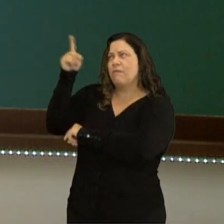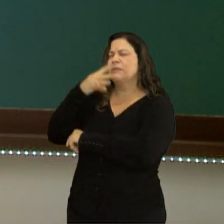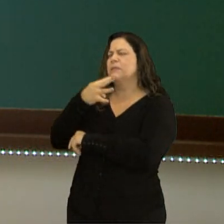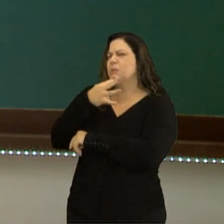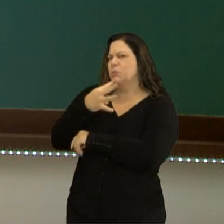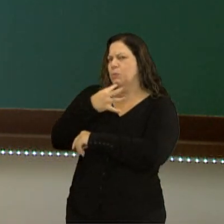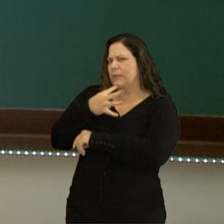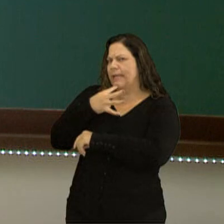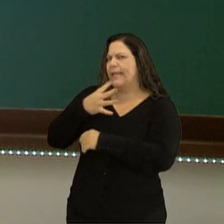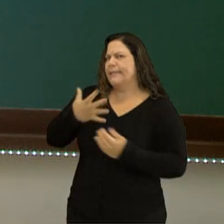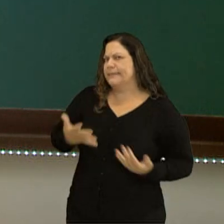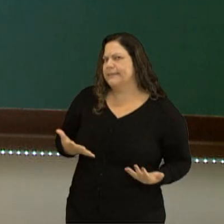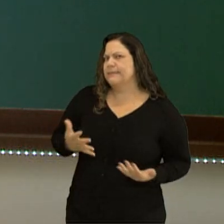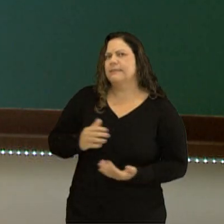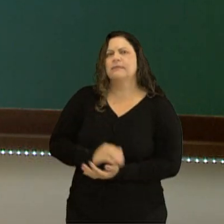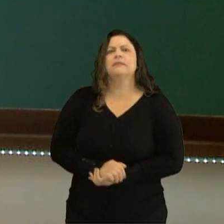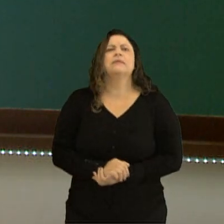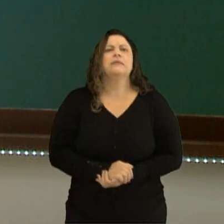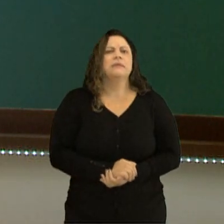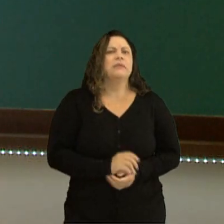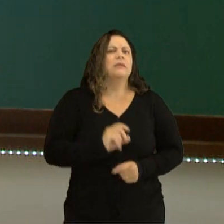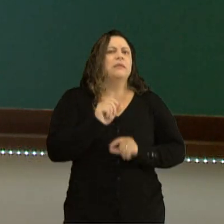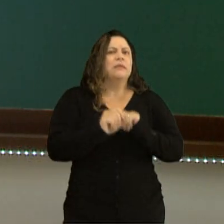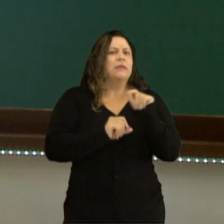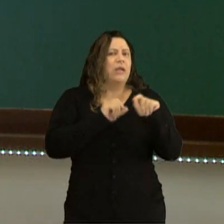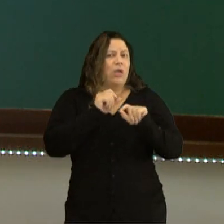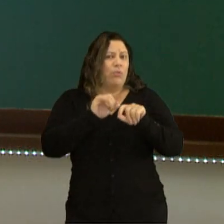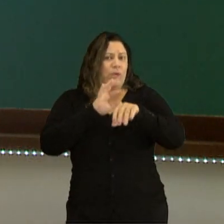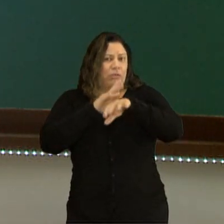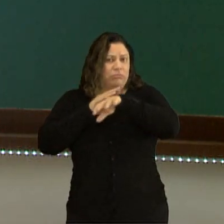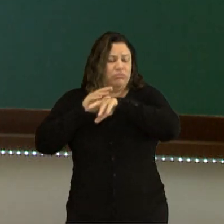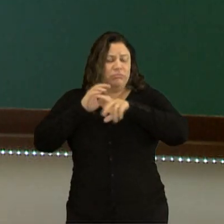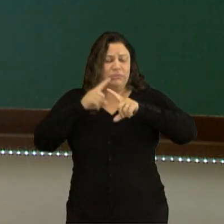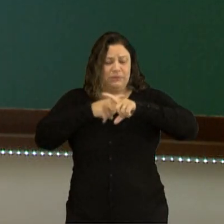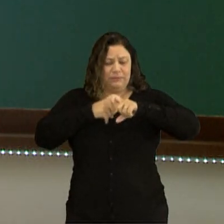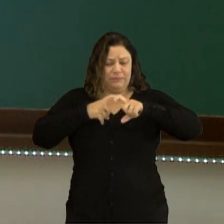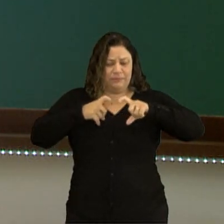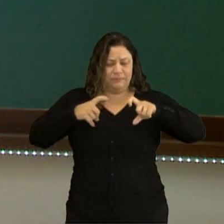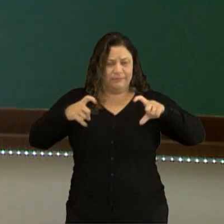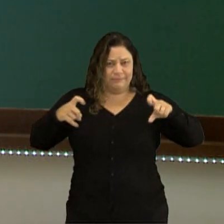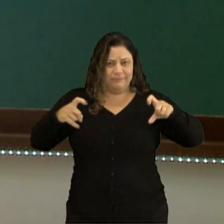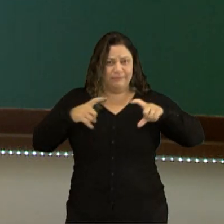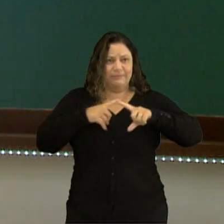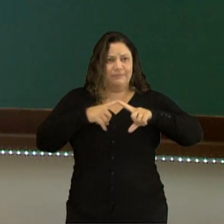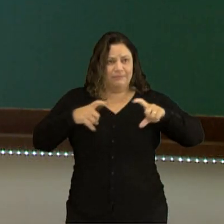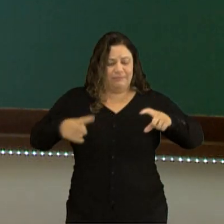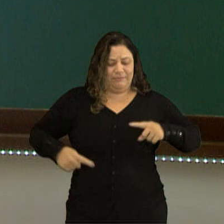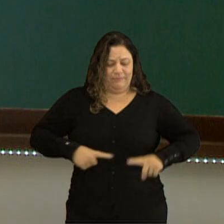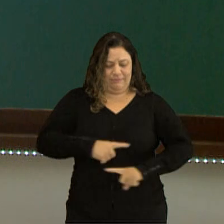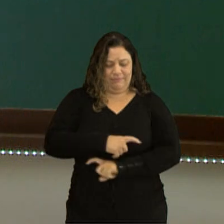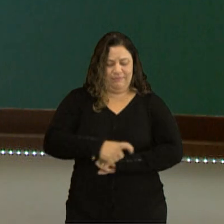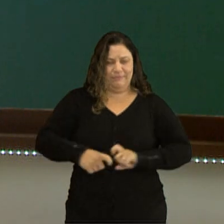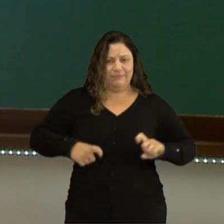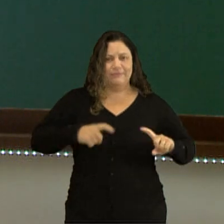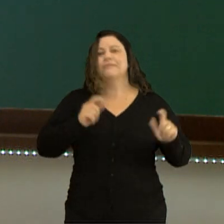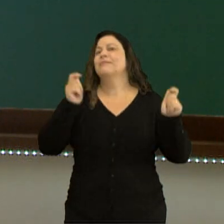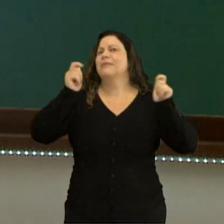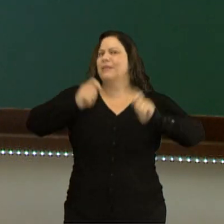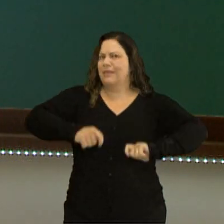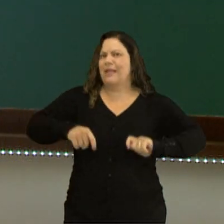falar? Trata-se de um parasita, por isso que nós chamamos de parasitose. Sim, a ascaridíase é